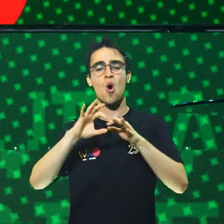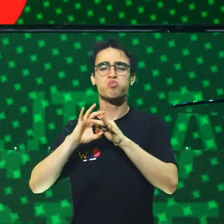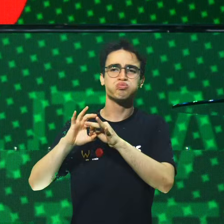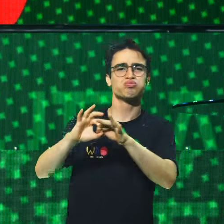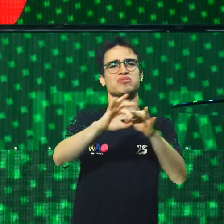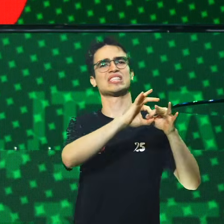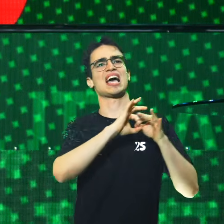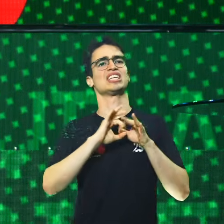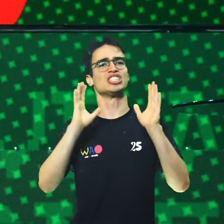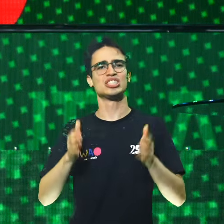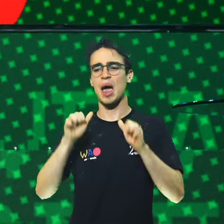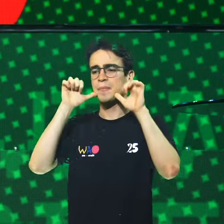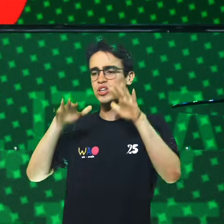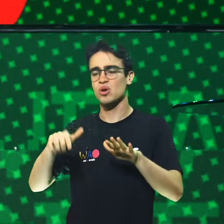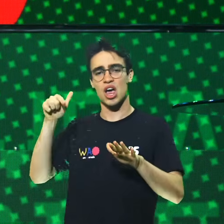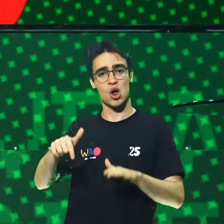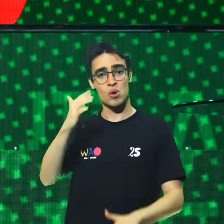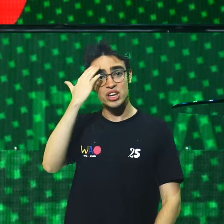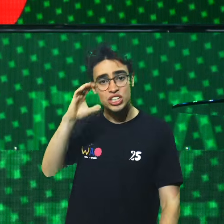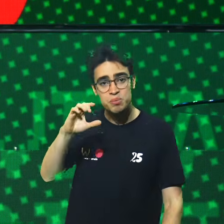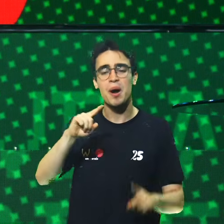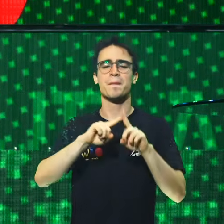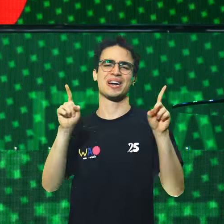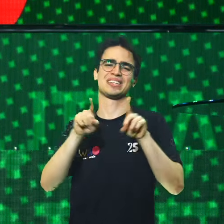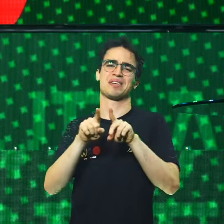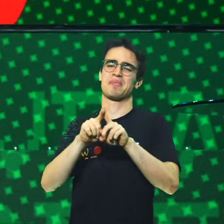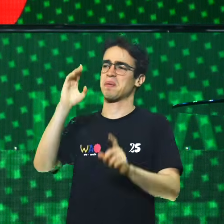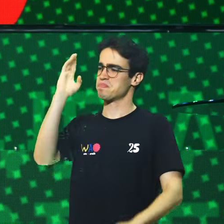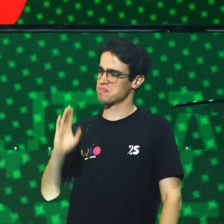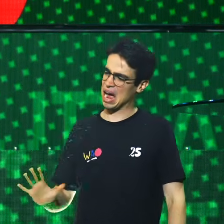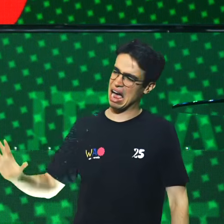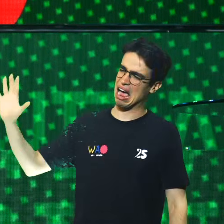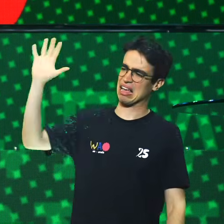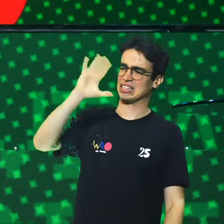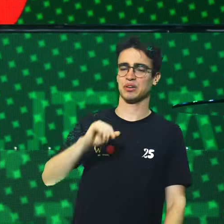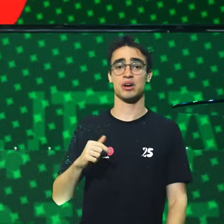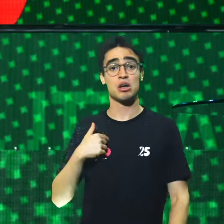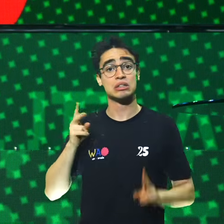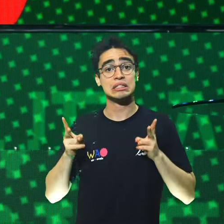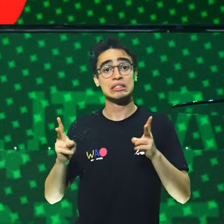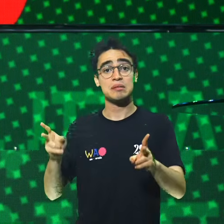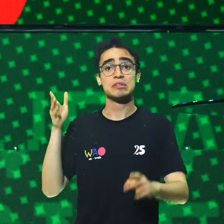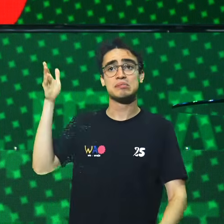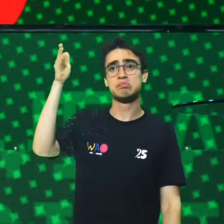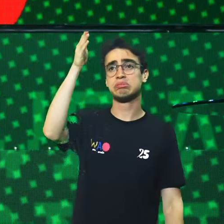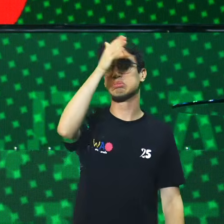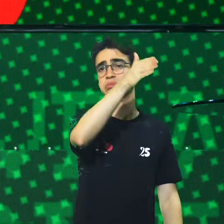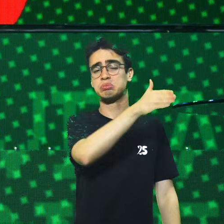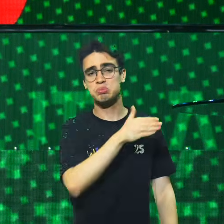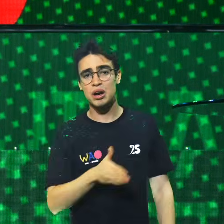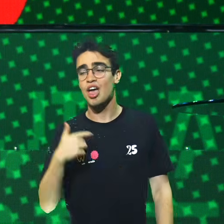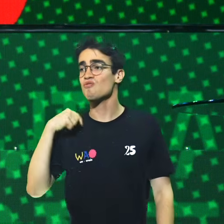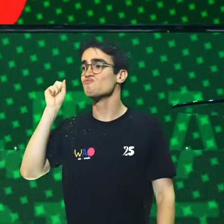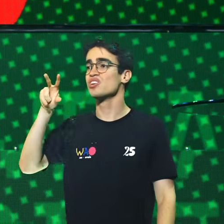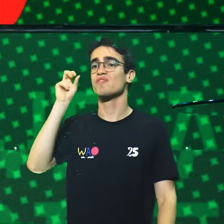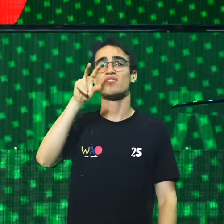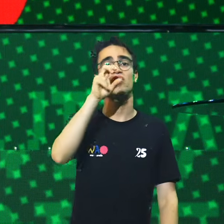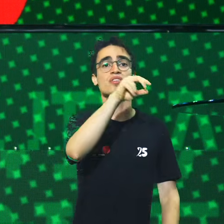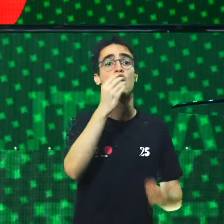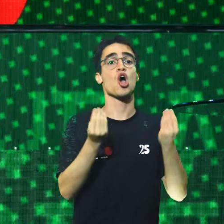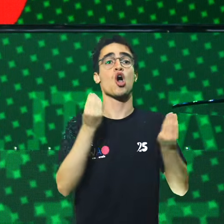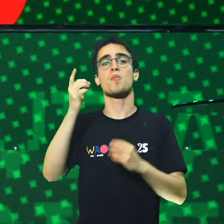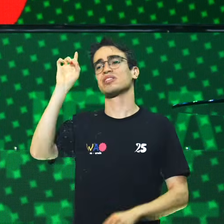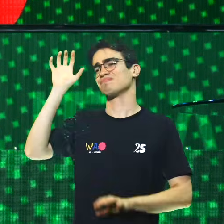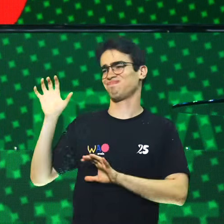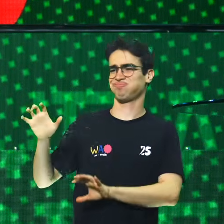apenas tocou Curitiba, mas varreu a nação do Brasil. Aonde eu chego, eu tenho ouvido falar sobre o que Deus tem feito